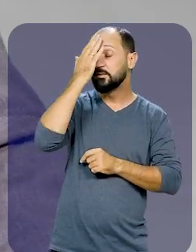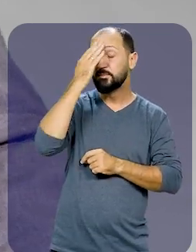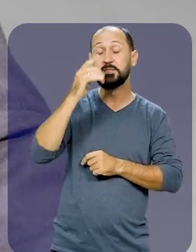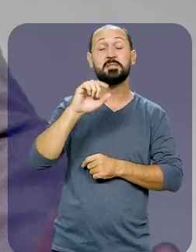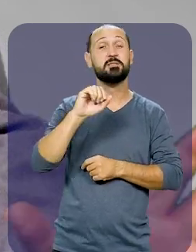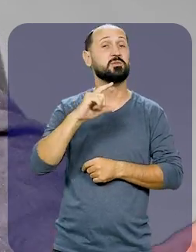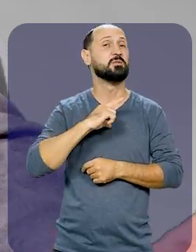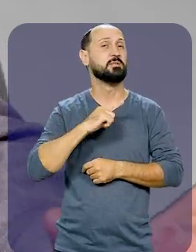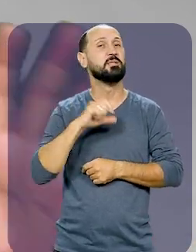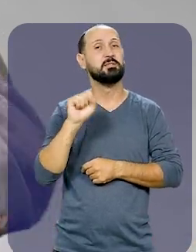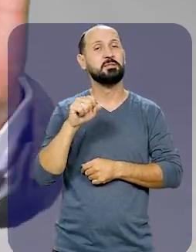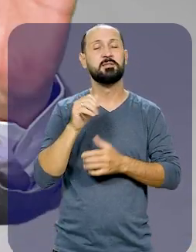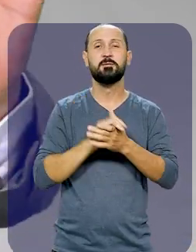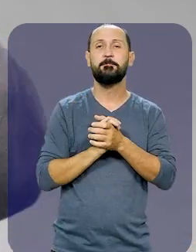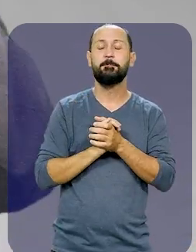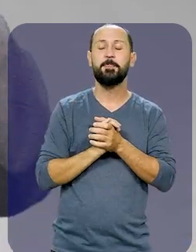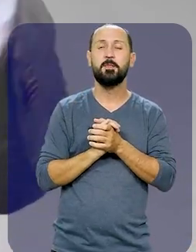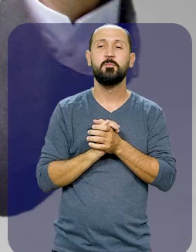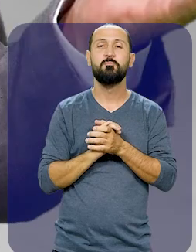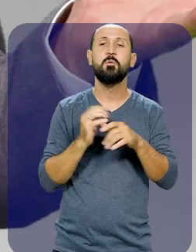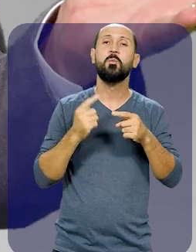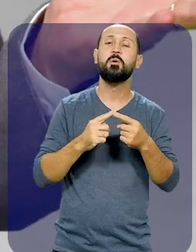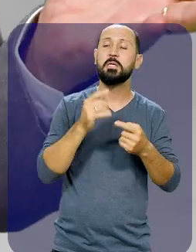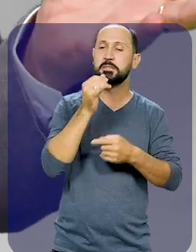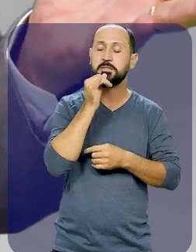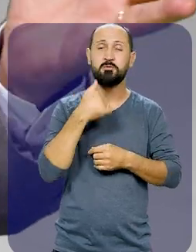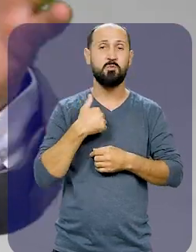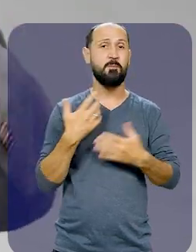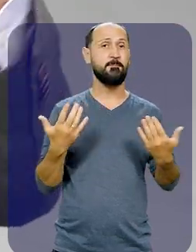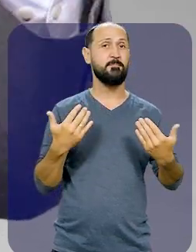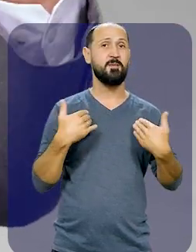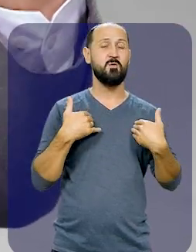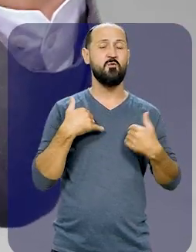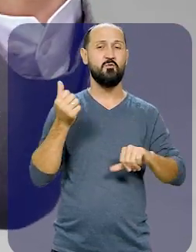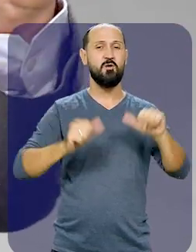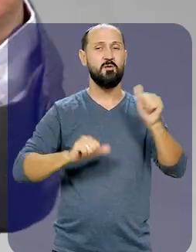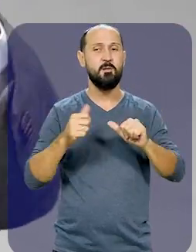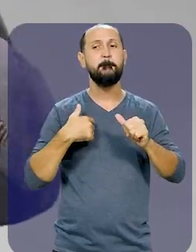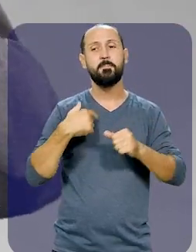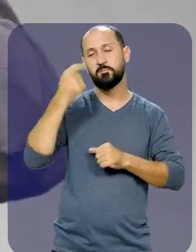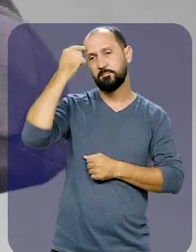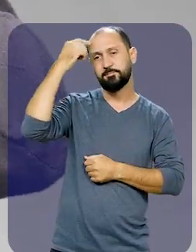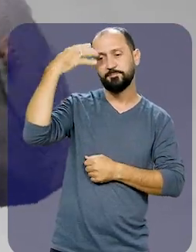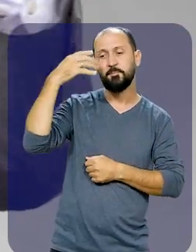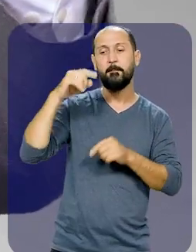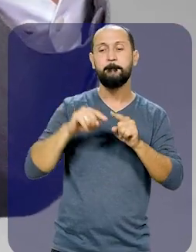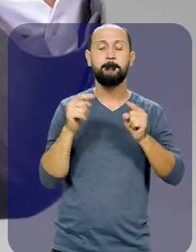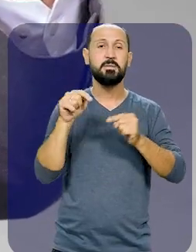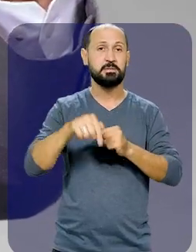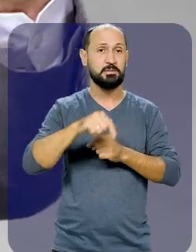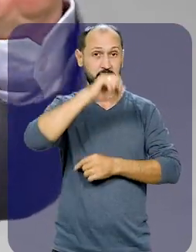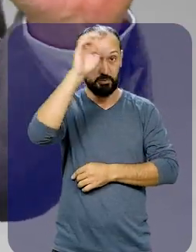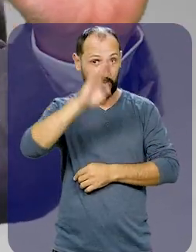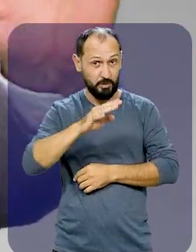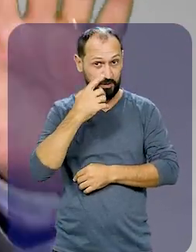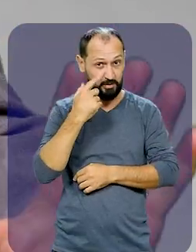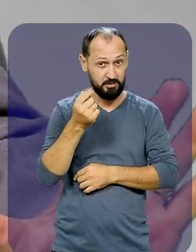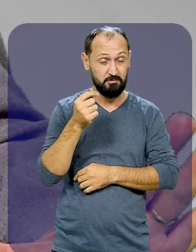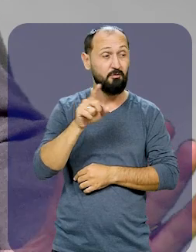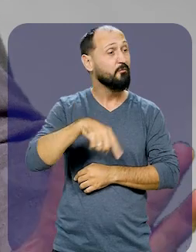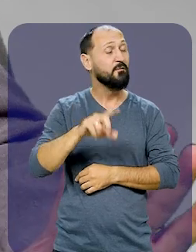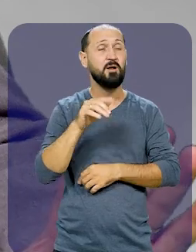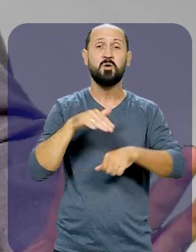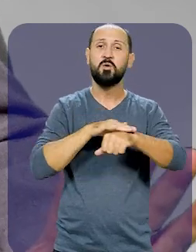existe. E eu não sei porquê, não cabe a mim avaliar, posso ter minhas ideias, mas aqui no Brasil ninguém fala